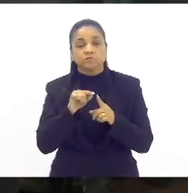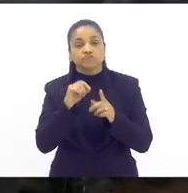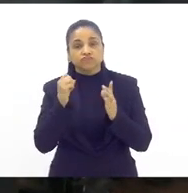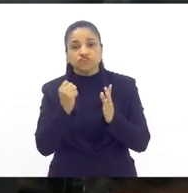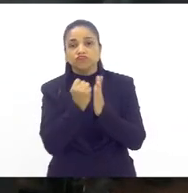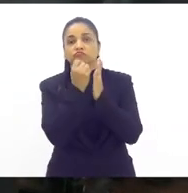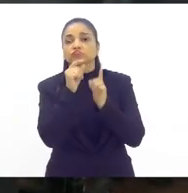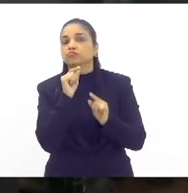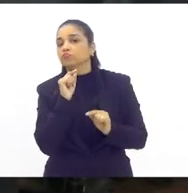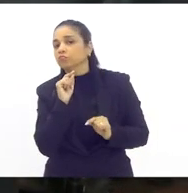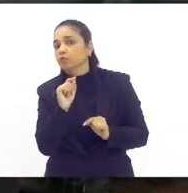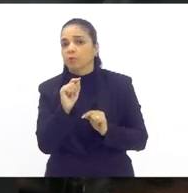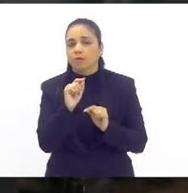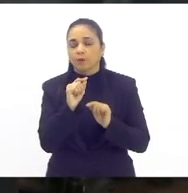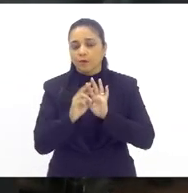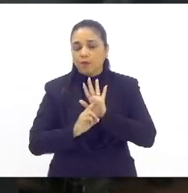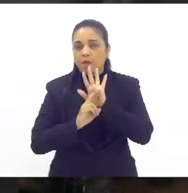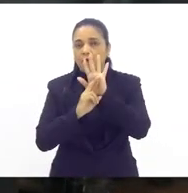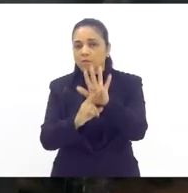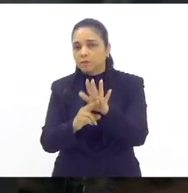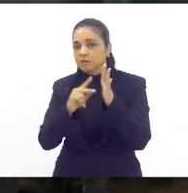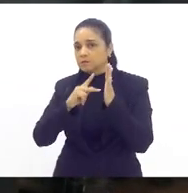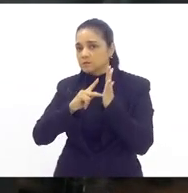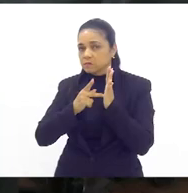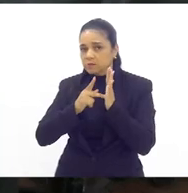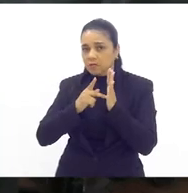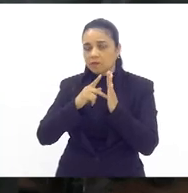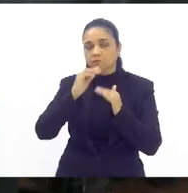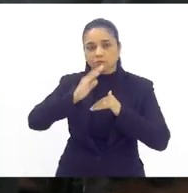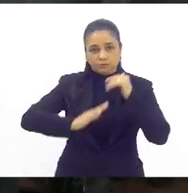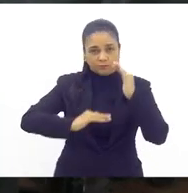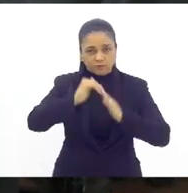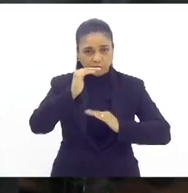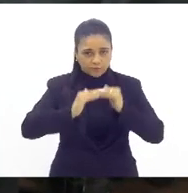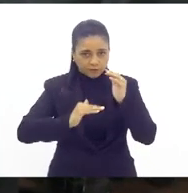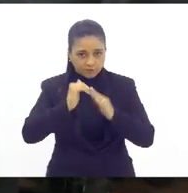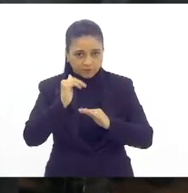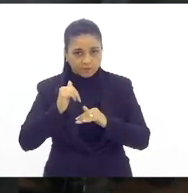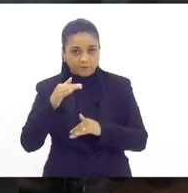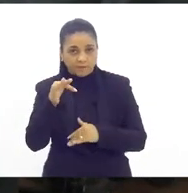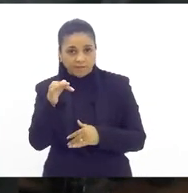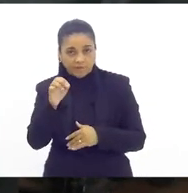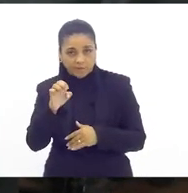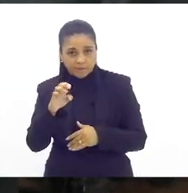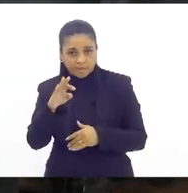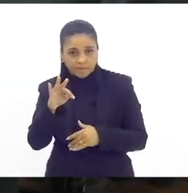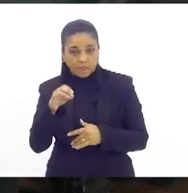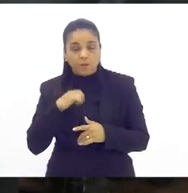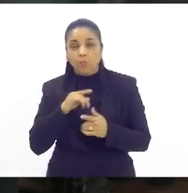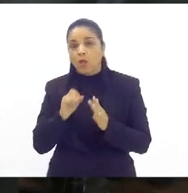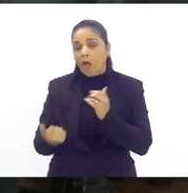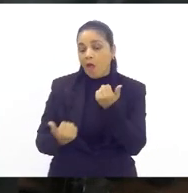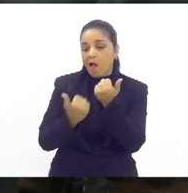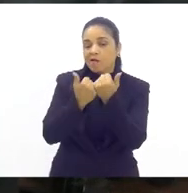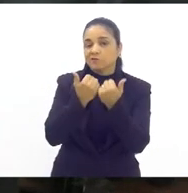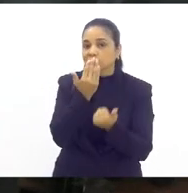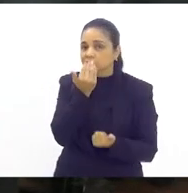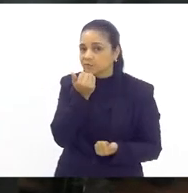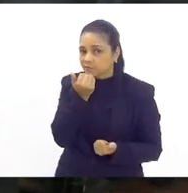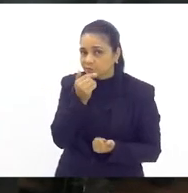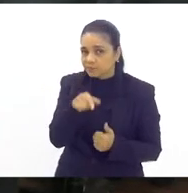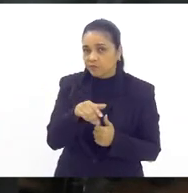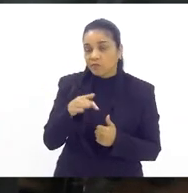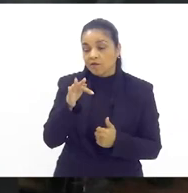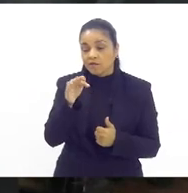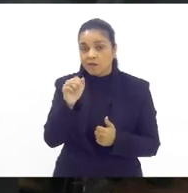participantes que representam a os sindicatos de profissionais da Faetec que é a questão do auxílio alimentação vai ter